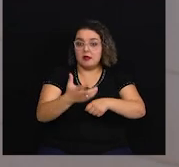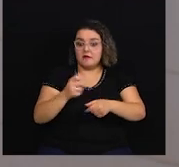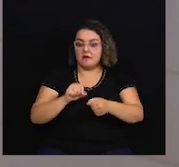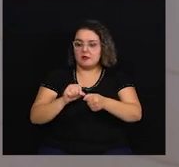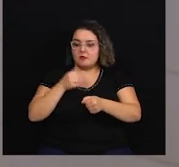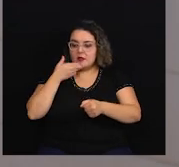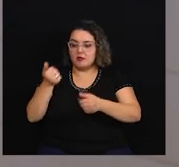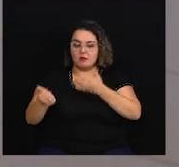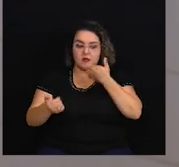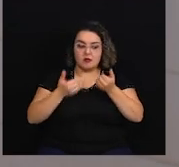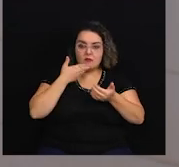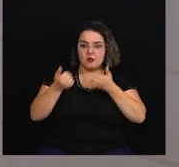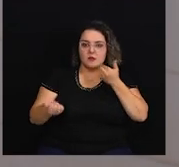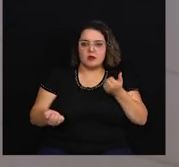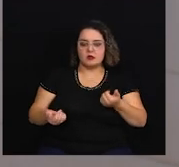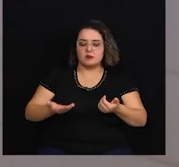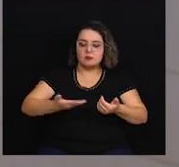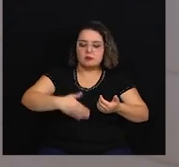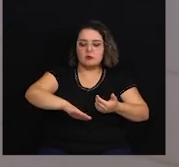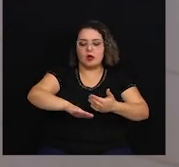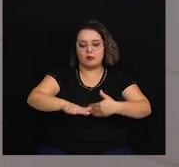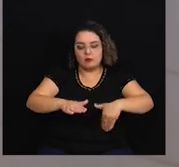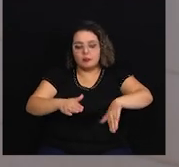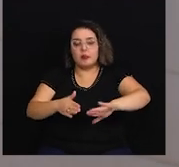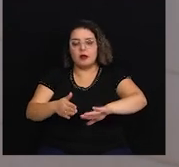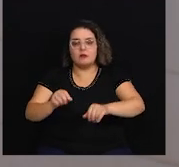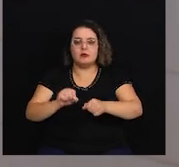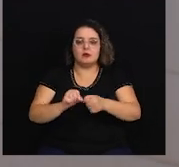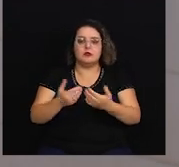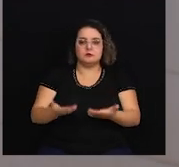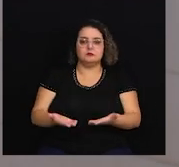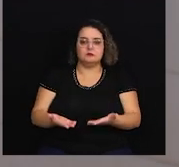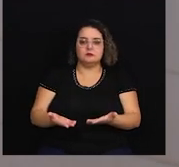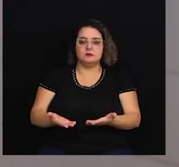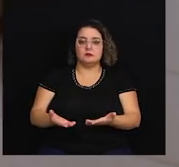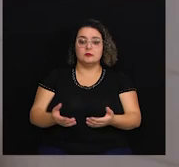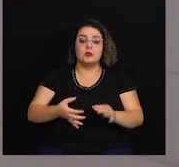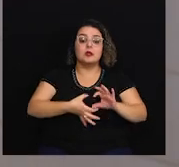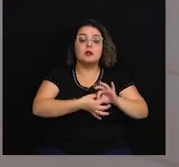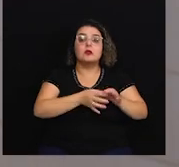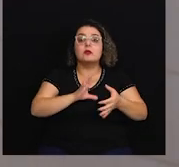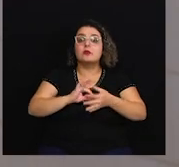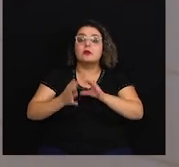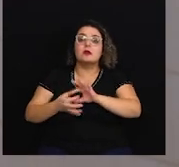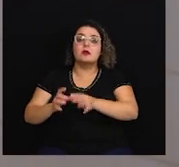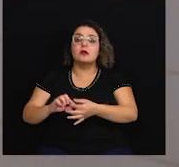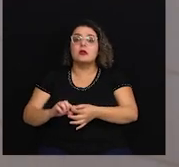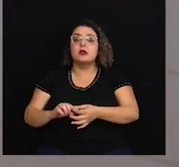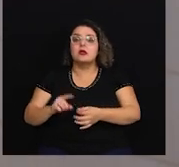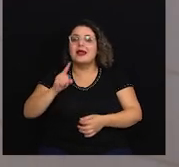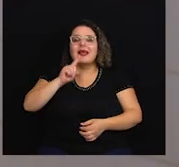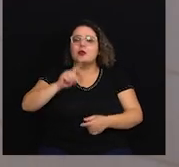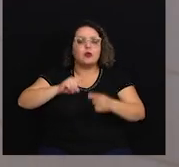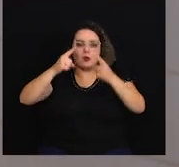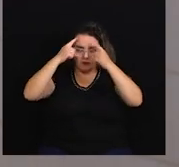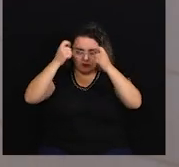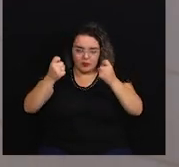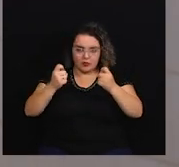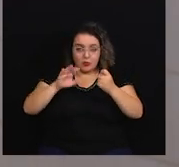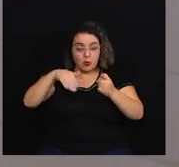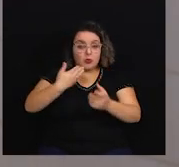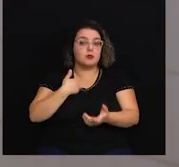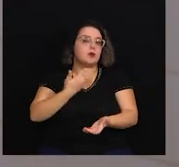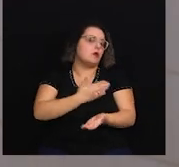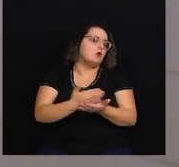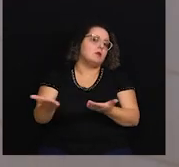fazer o melhor e o tem quando ele proporciona isso porque hoje Ele é olímpico dele é mais violento quando o tão violento quando eu comecei